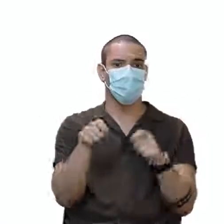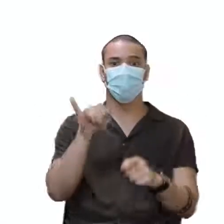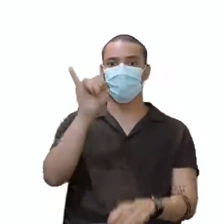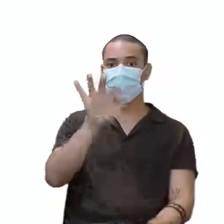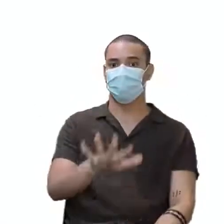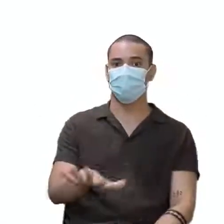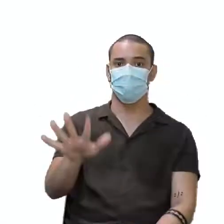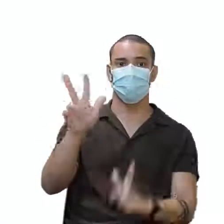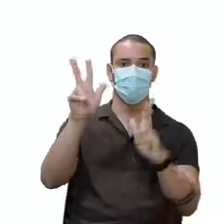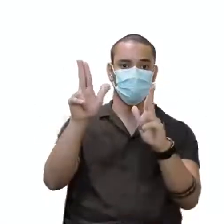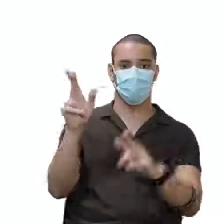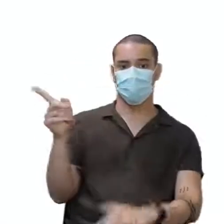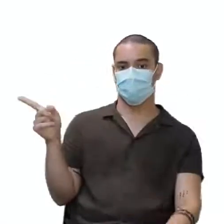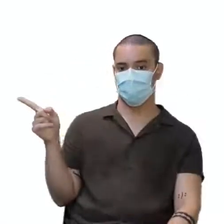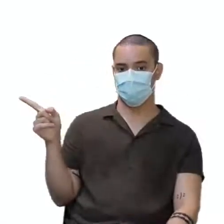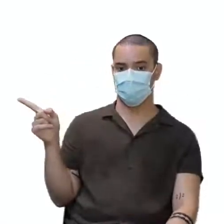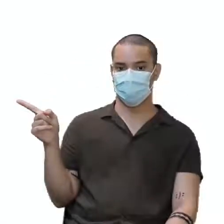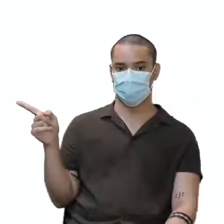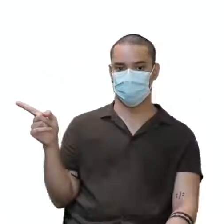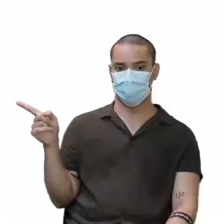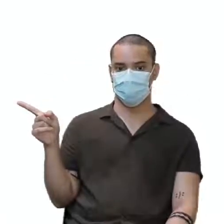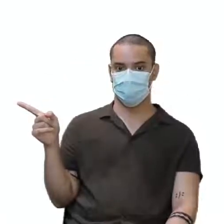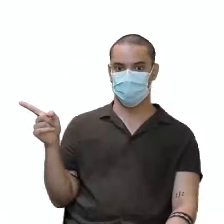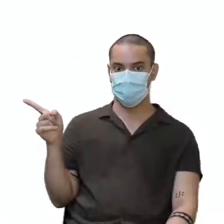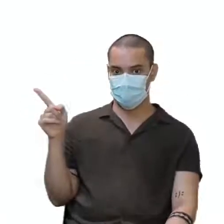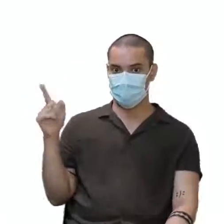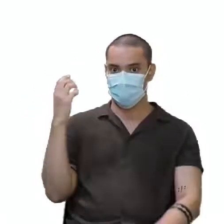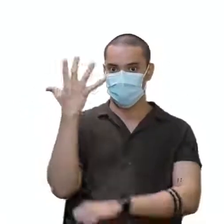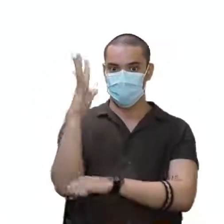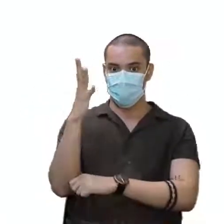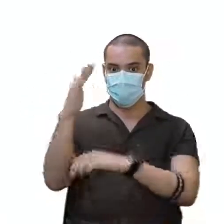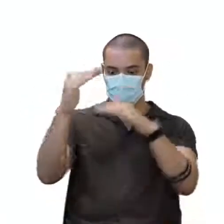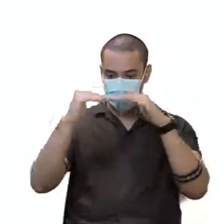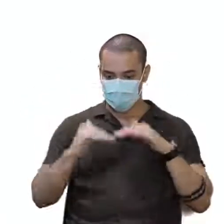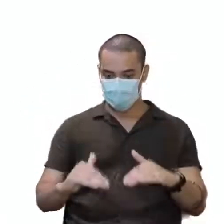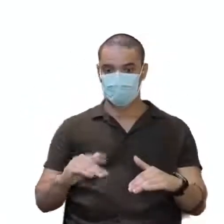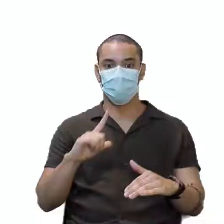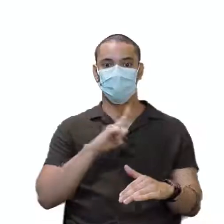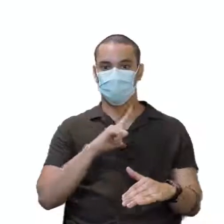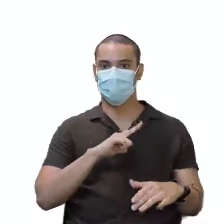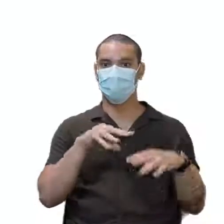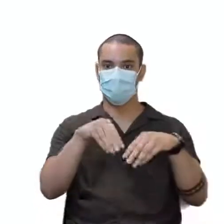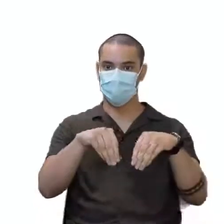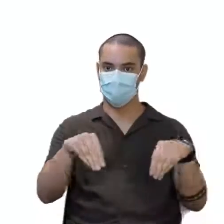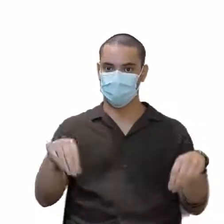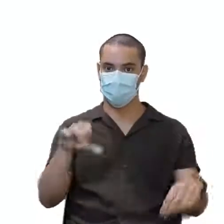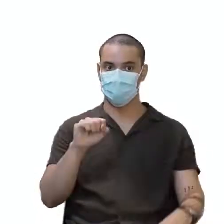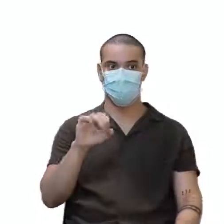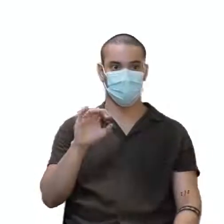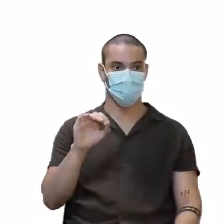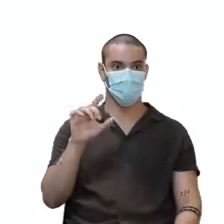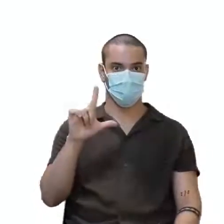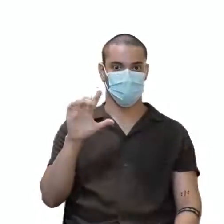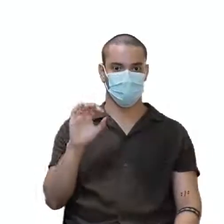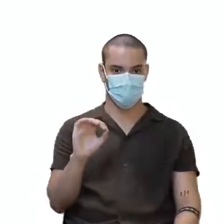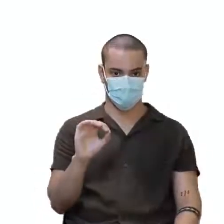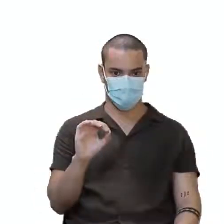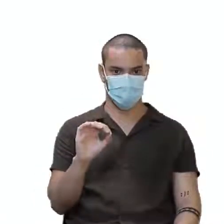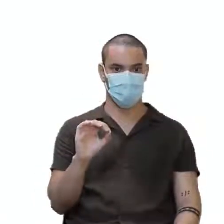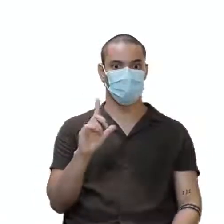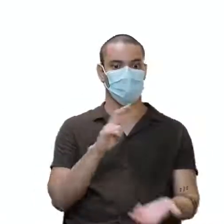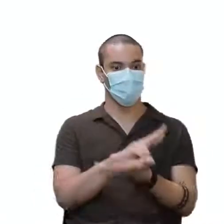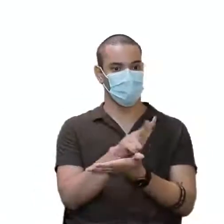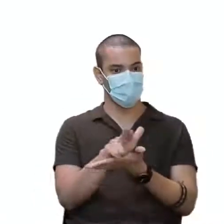imagem nos mostra? Abaixo dela tem rocha, tem solo formado, tá?